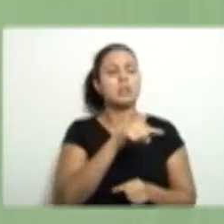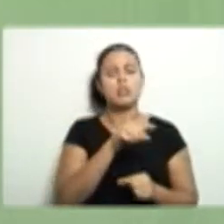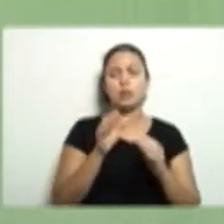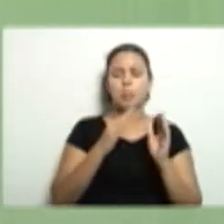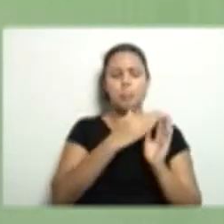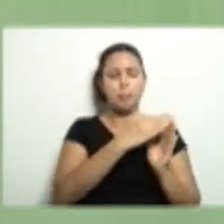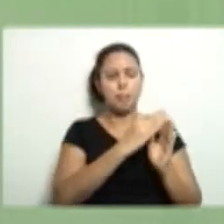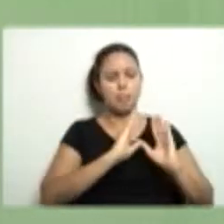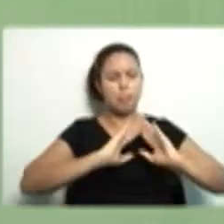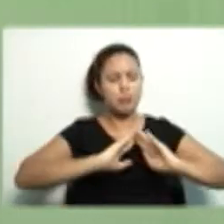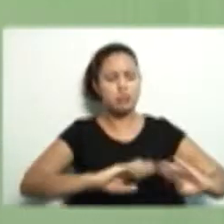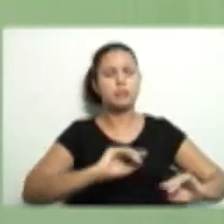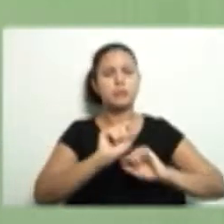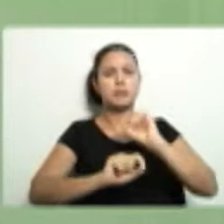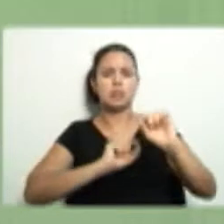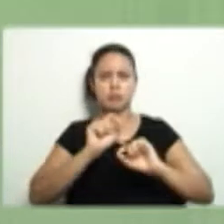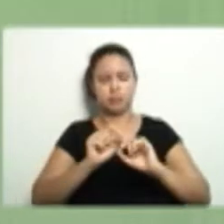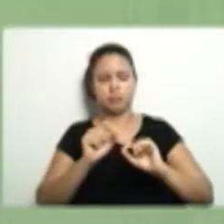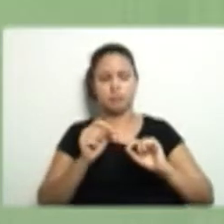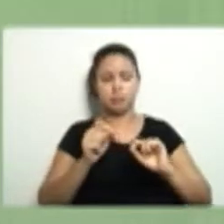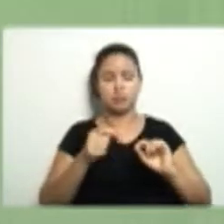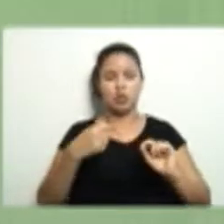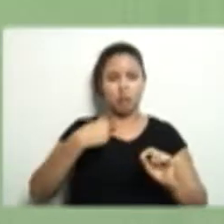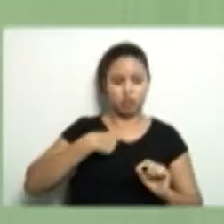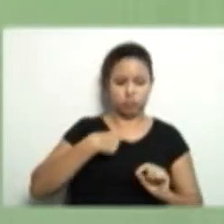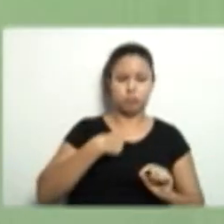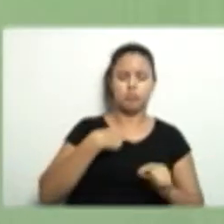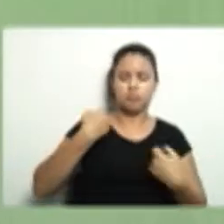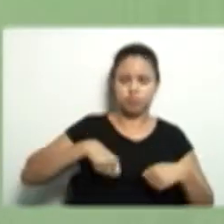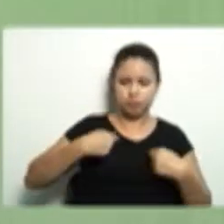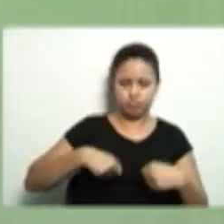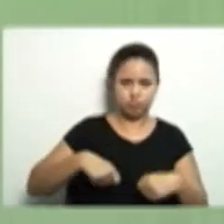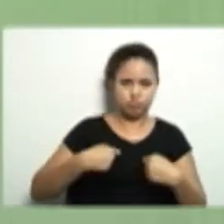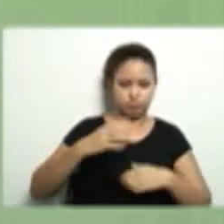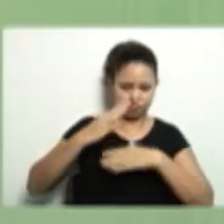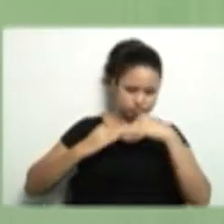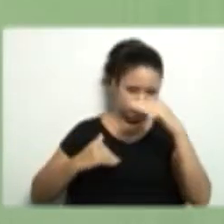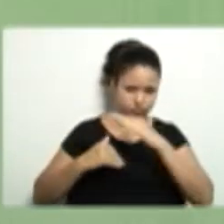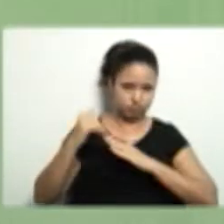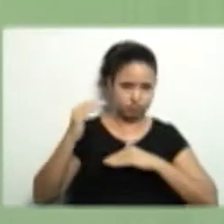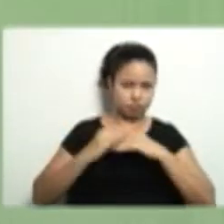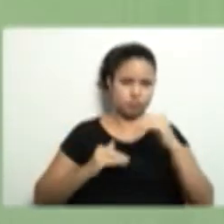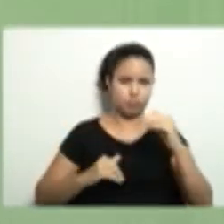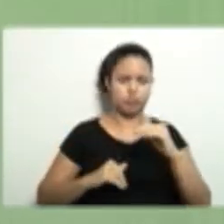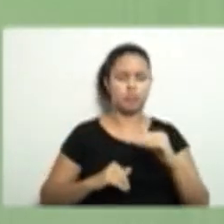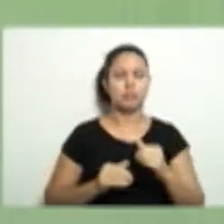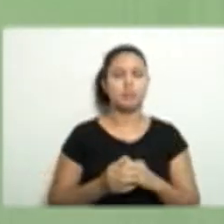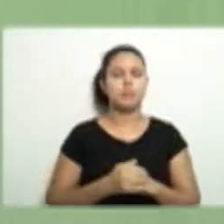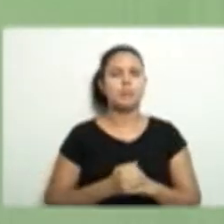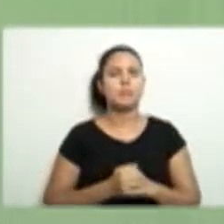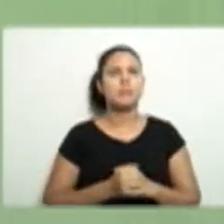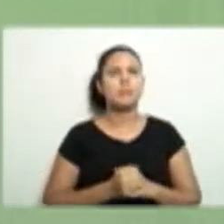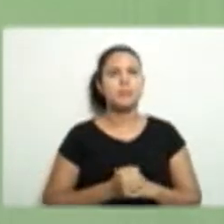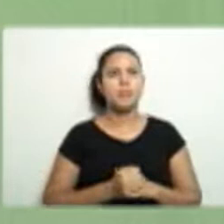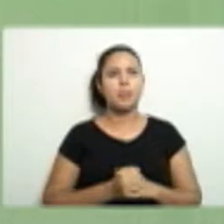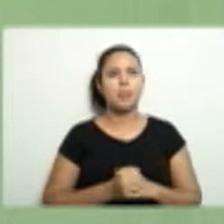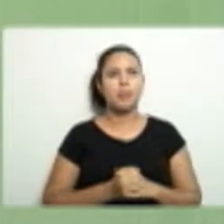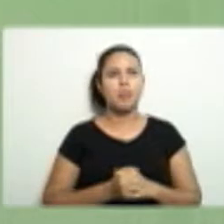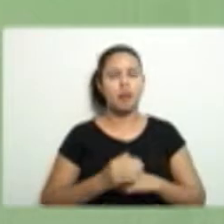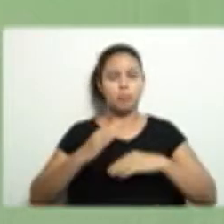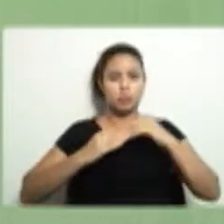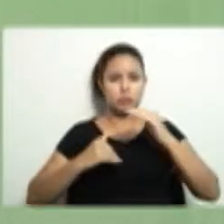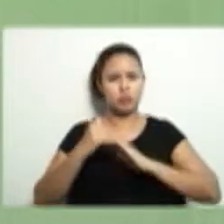grande capacitação profissional. Vou marcar de outra cor para a gente dar bastante destaque a isso aqui. Capacitação do